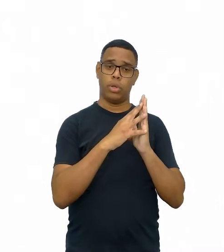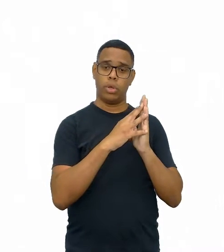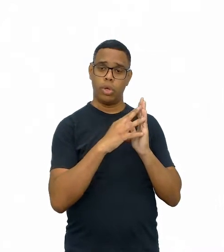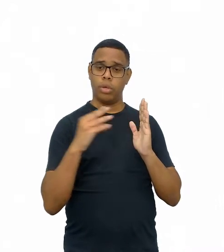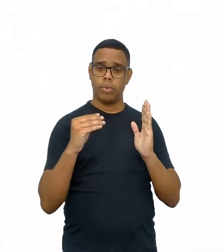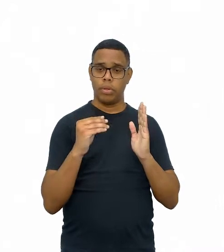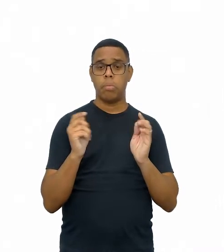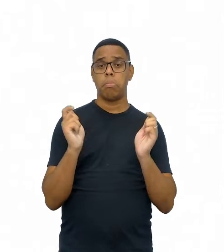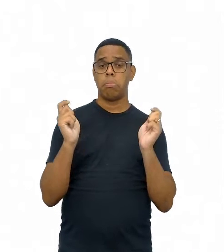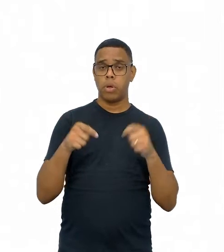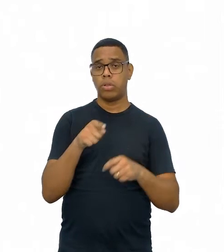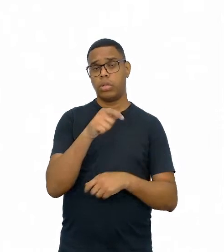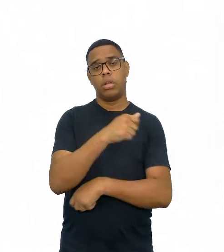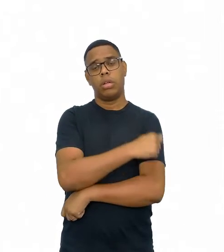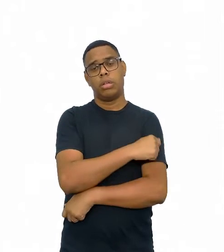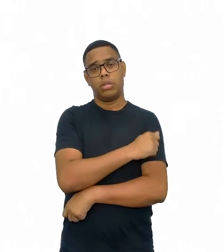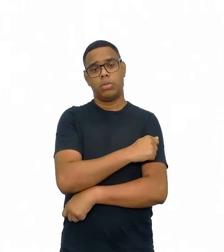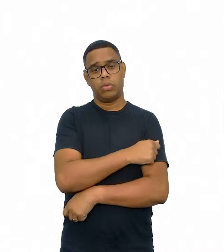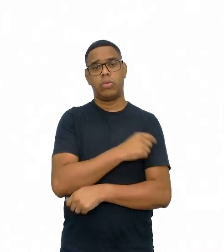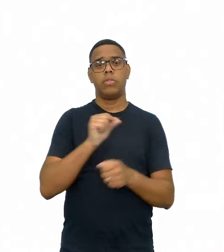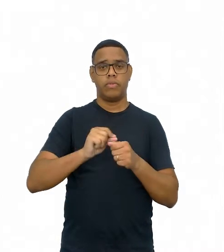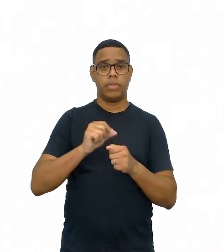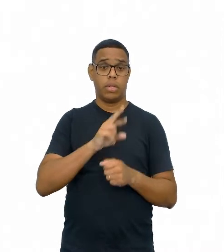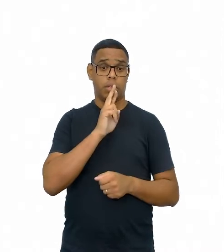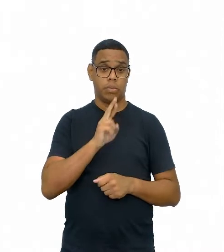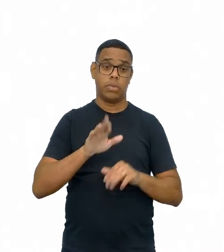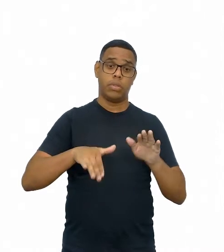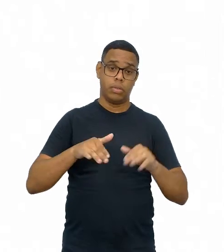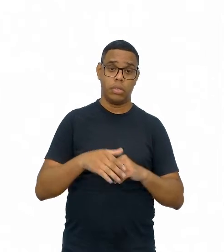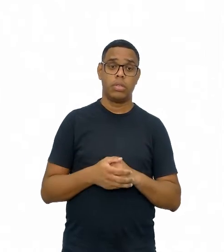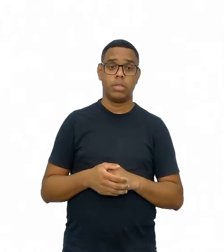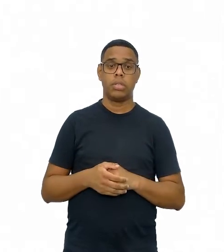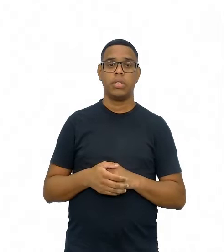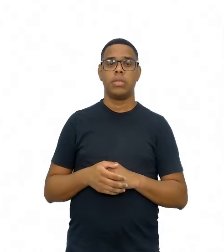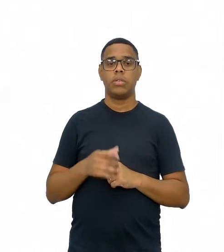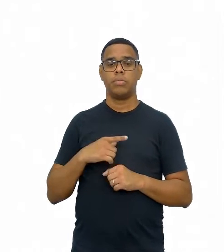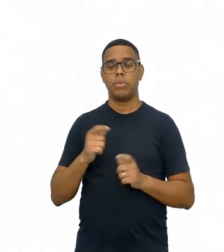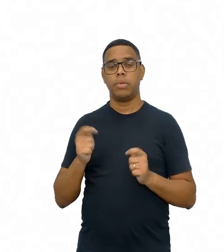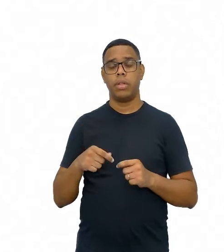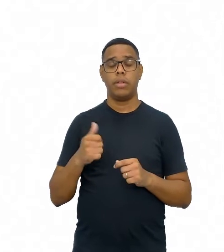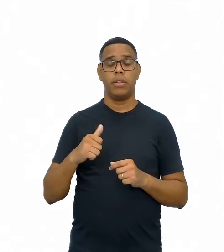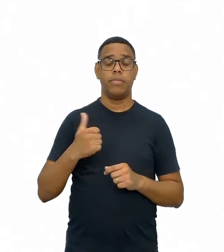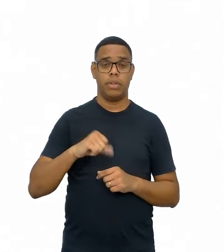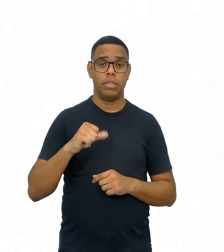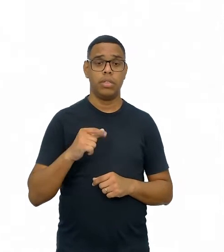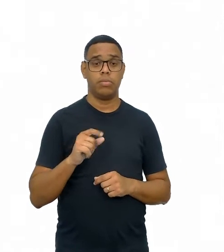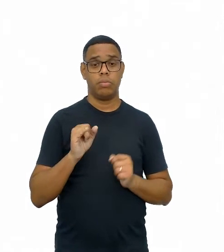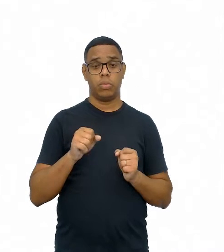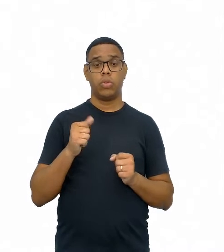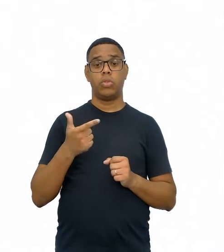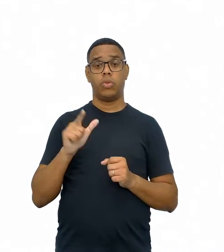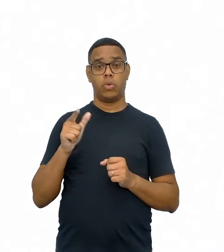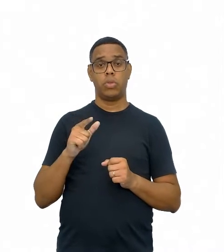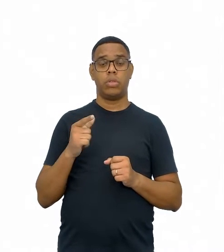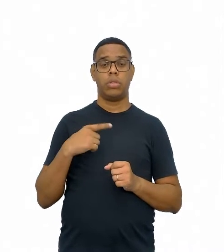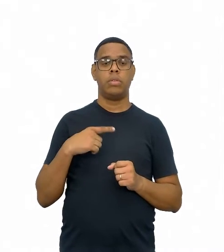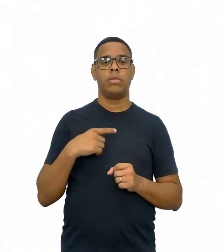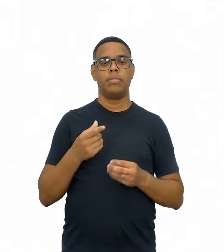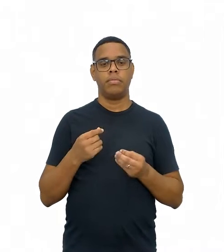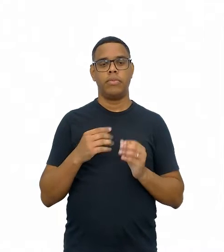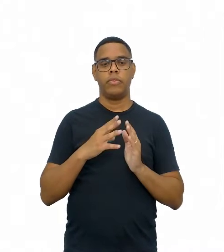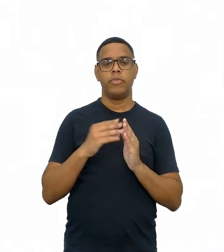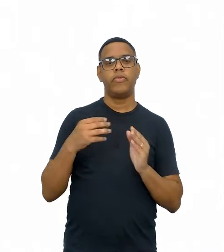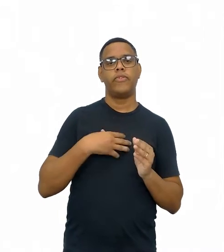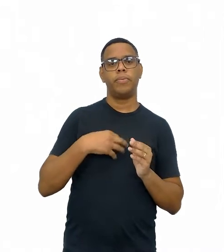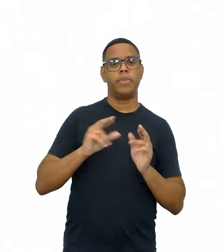possibilidades que o seu aluno pode ter feito a resolução. A habilidade caiu na avaliação, mas pode ter vindo com no